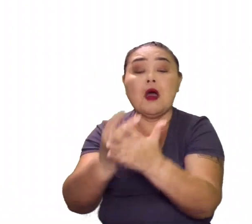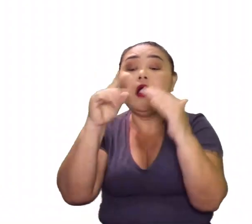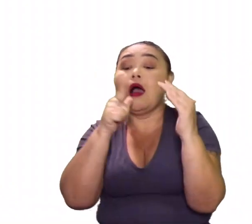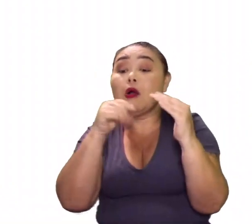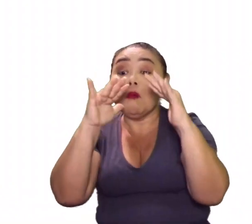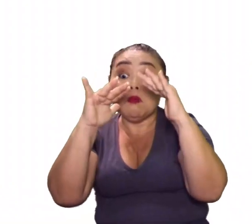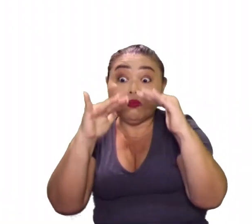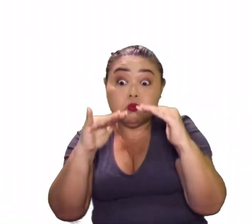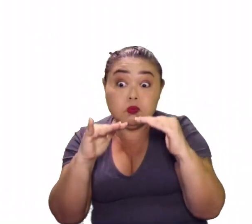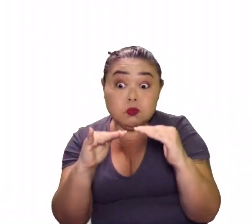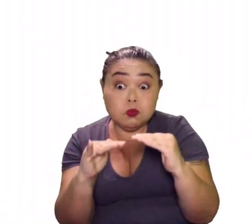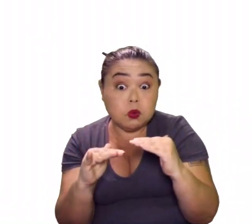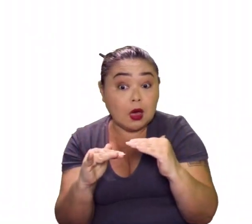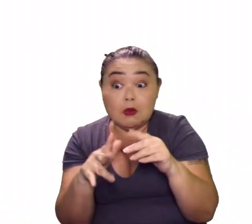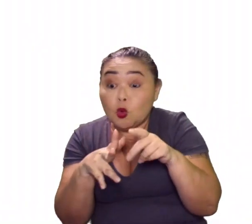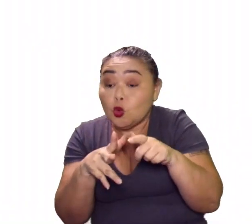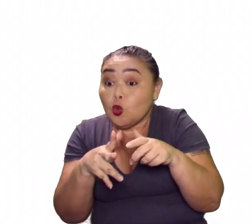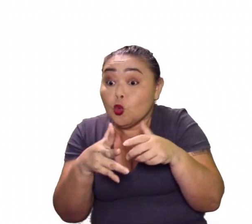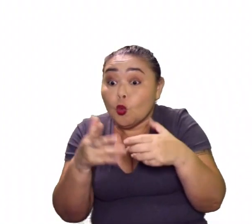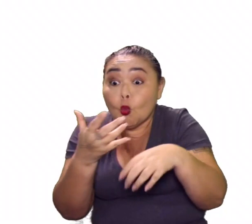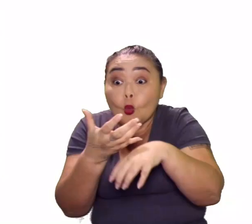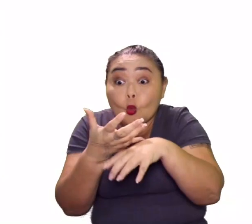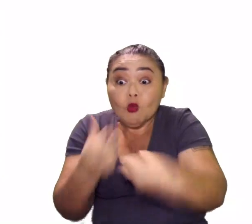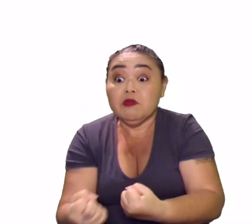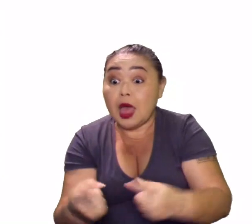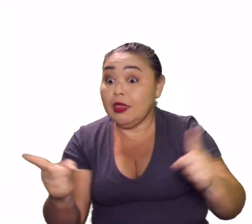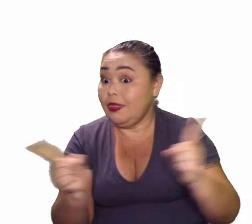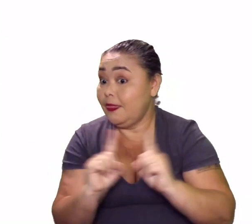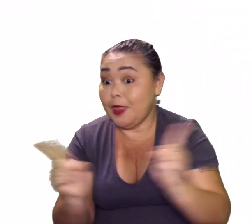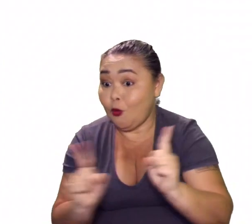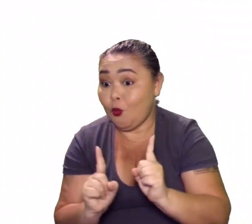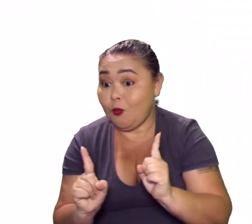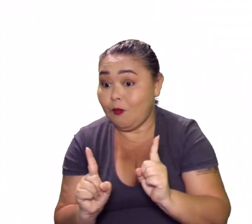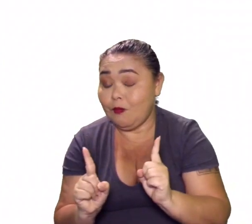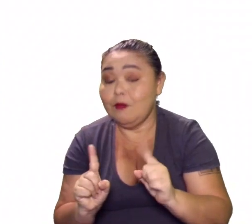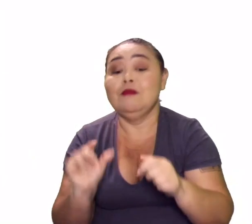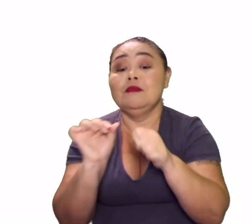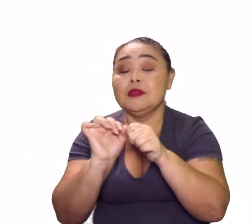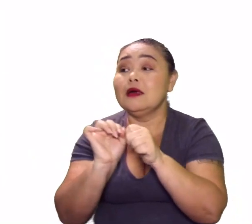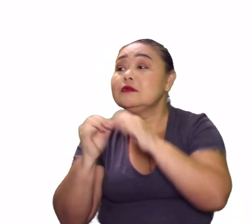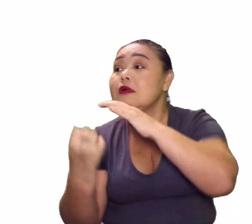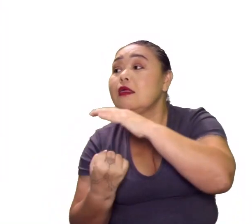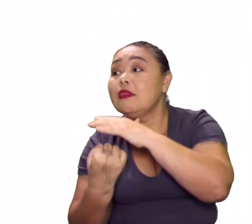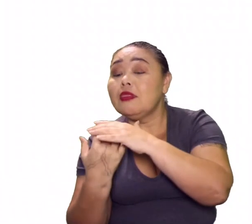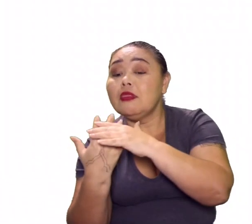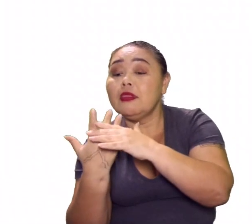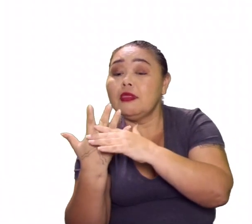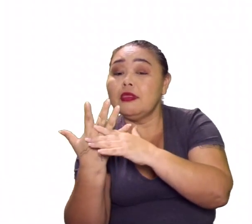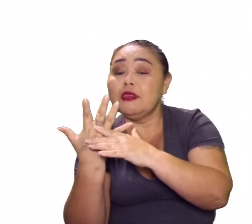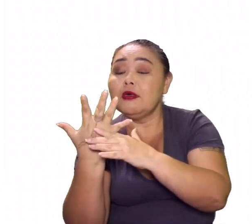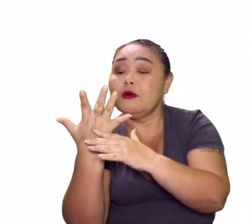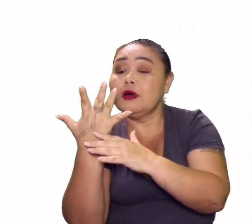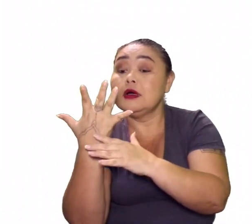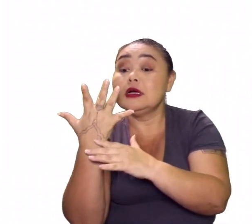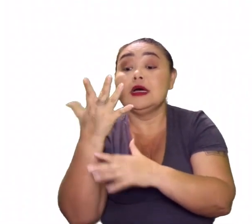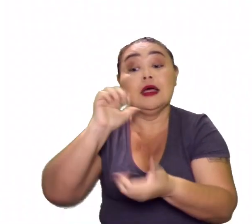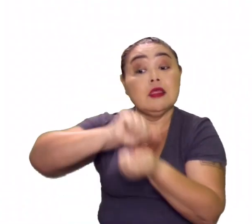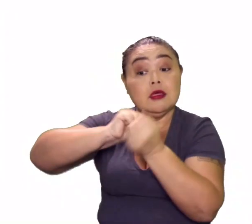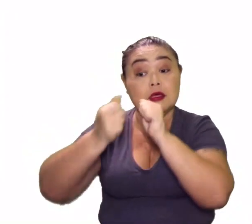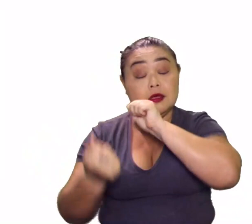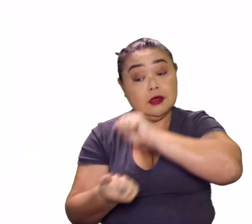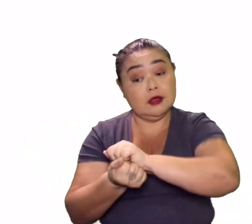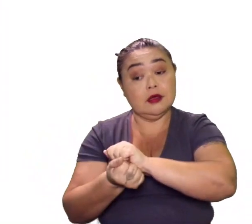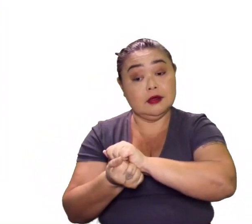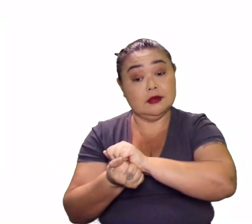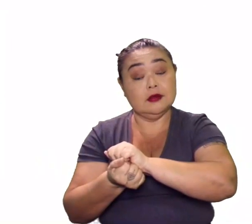água? Pode, mas não seca. Isso. Tá? Porque essas plantas se adaptam muito